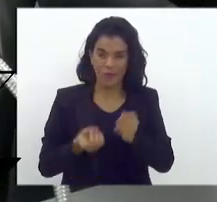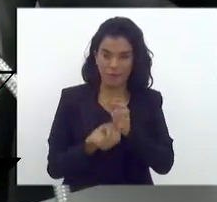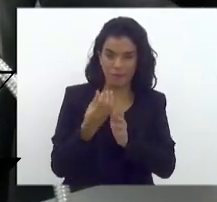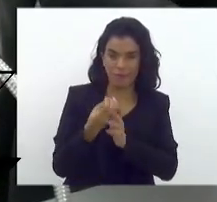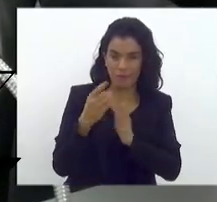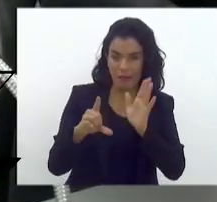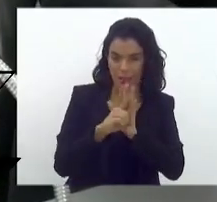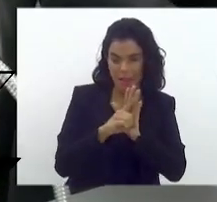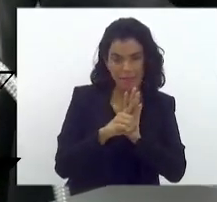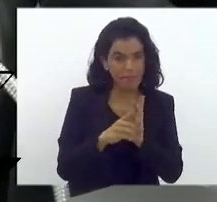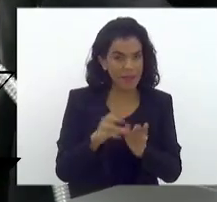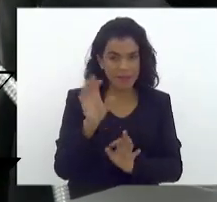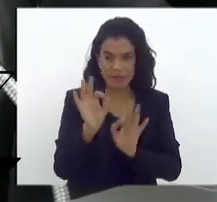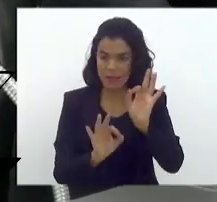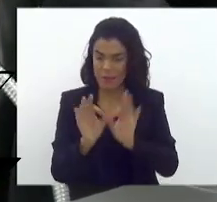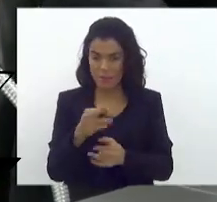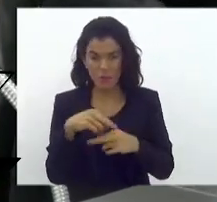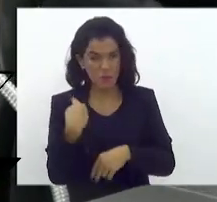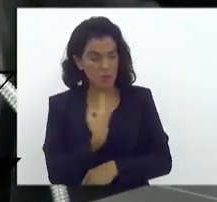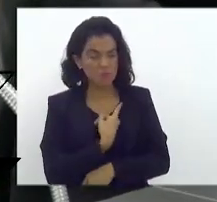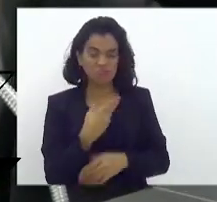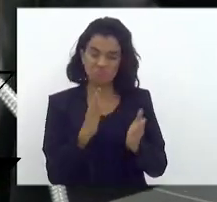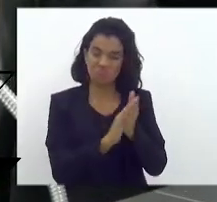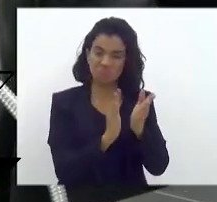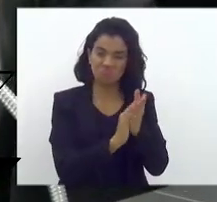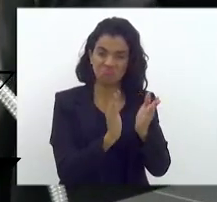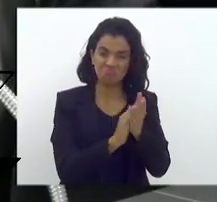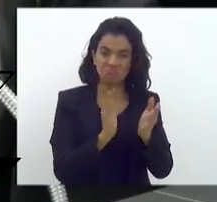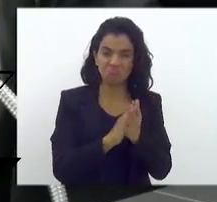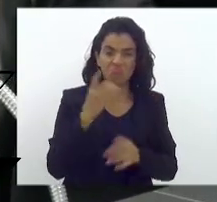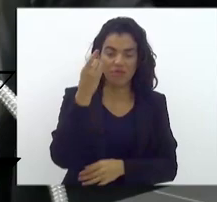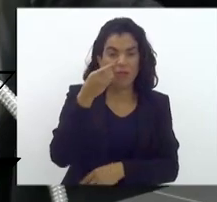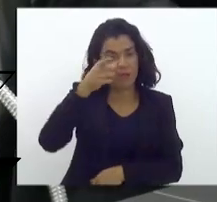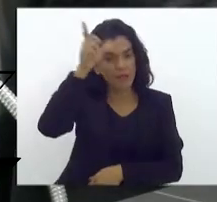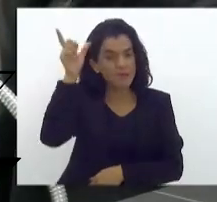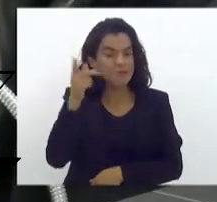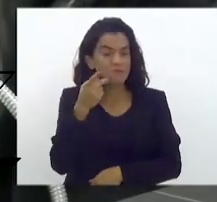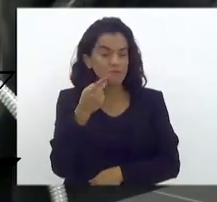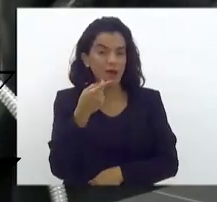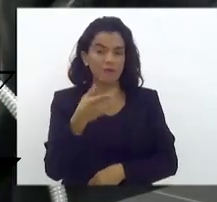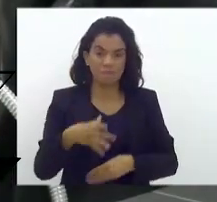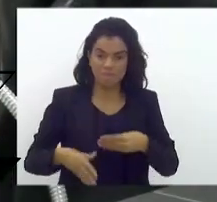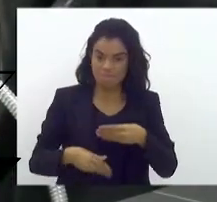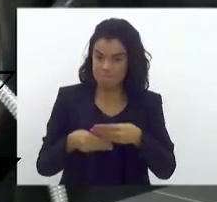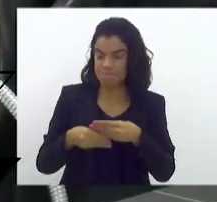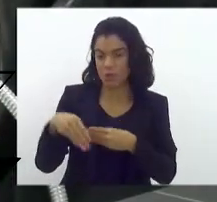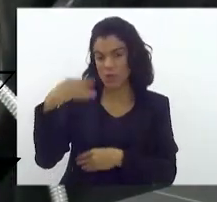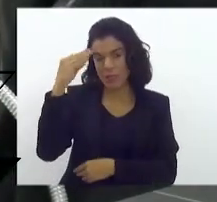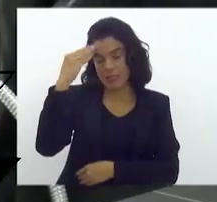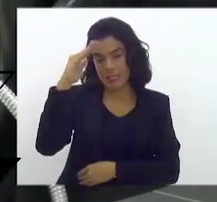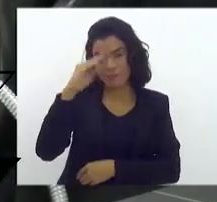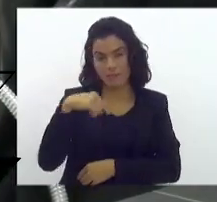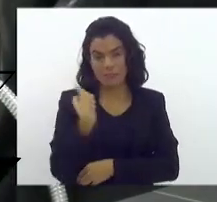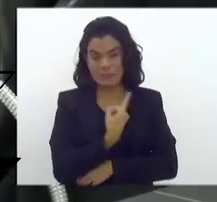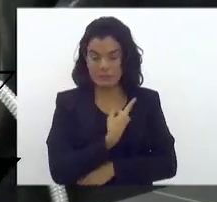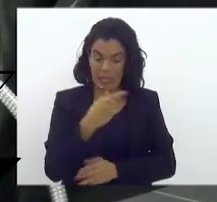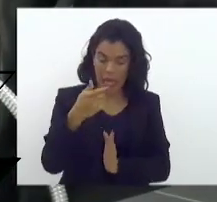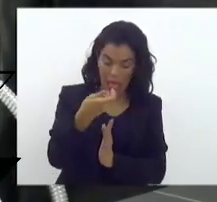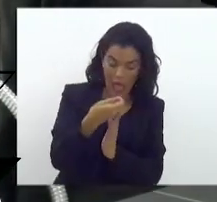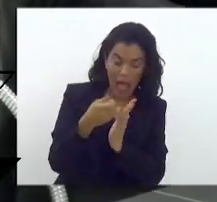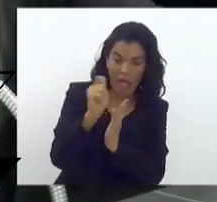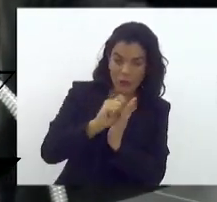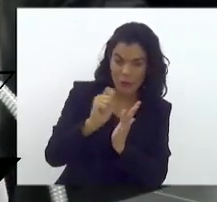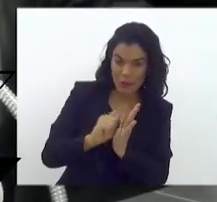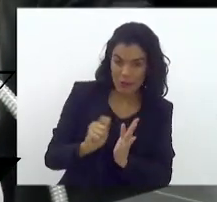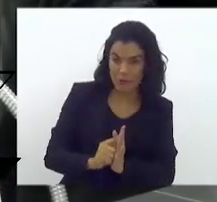mesmos. Parabéns, deputado Luiz Paulo, pela observação. Vamos consolidar aqui nos nossos entendimentos. Anotado.